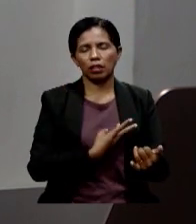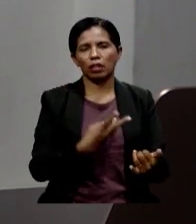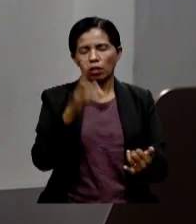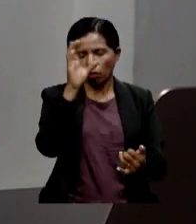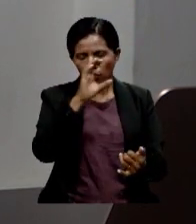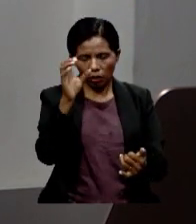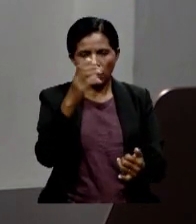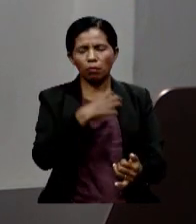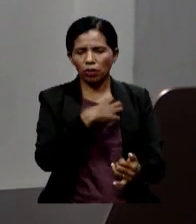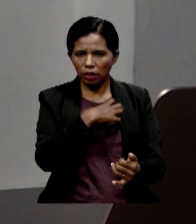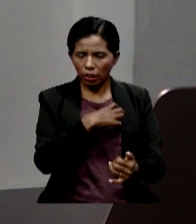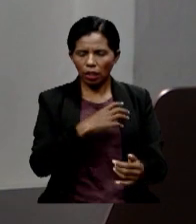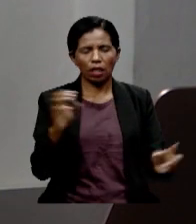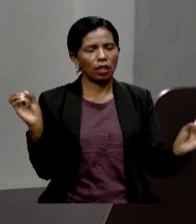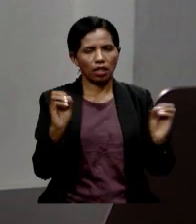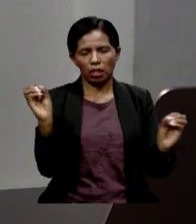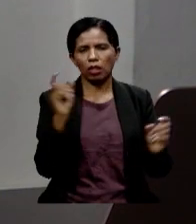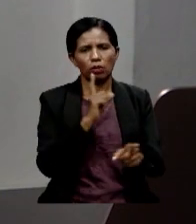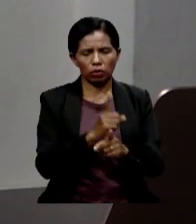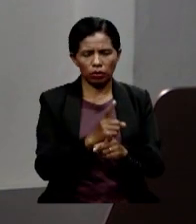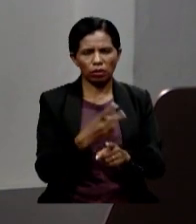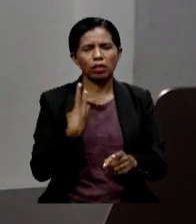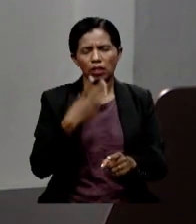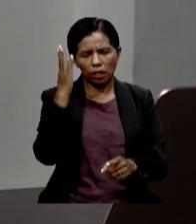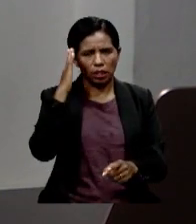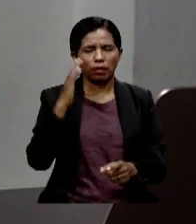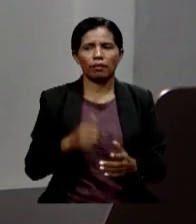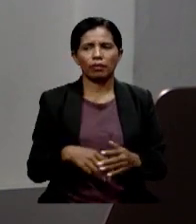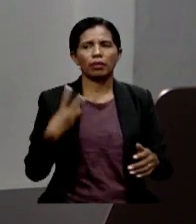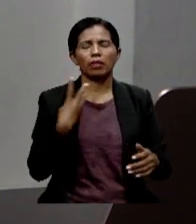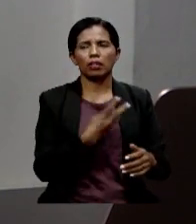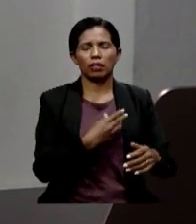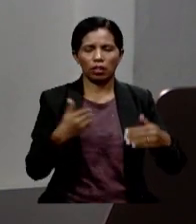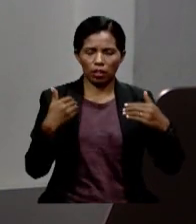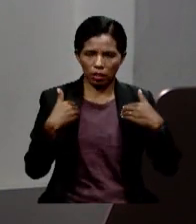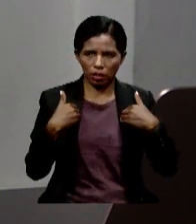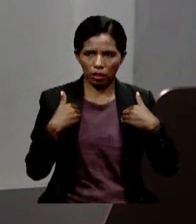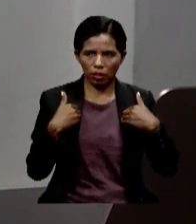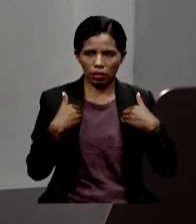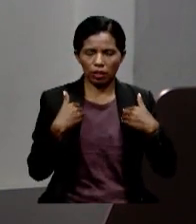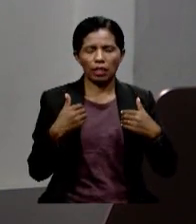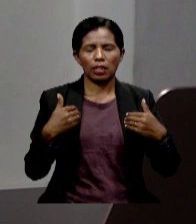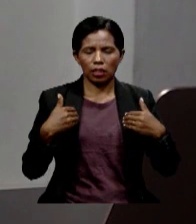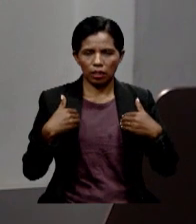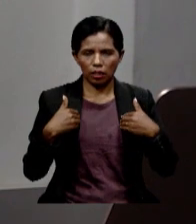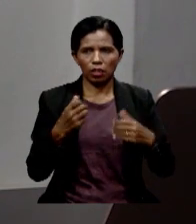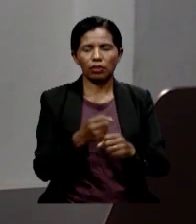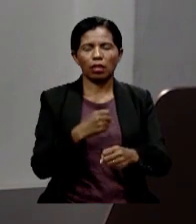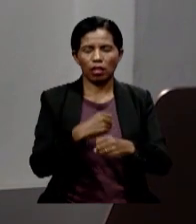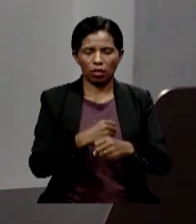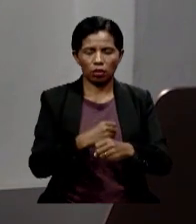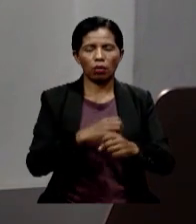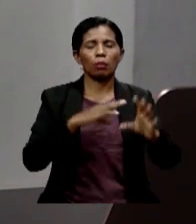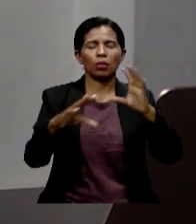ka laos te si buka ita iha fontes balu nebe makita halo